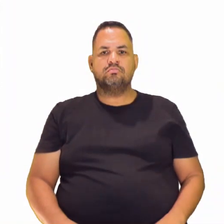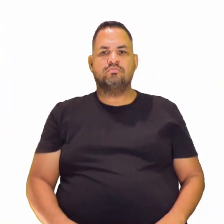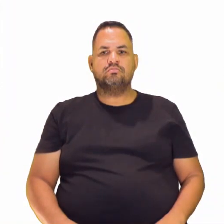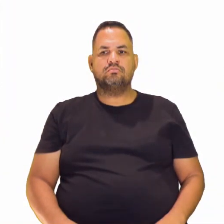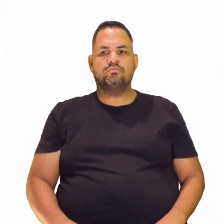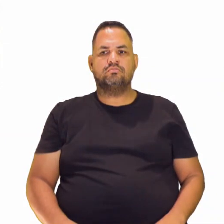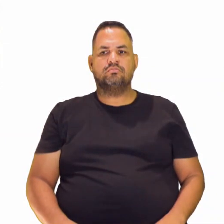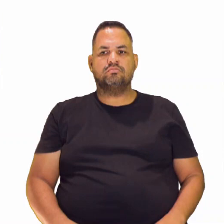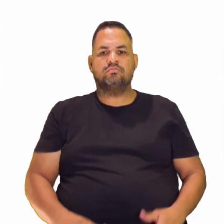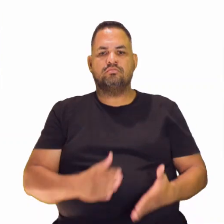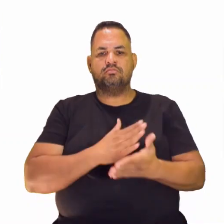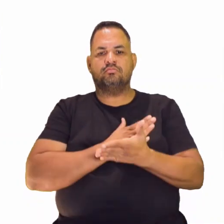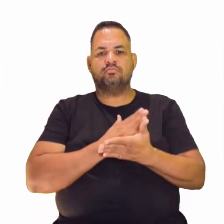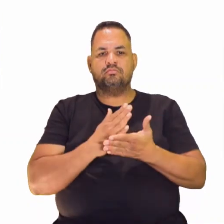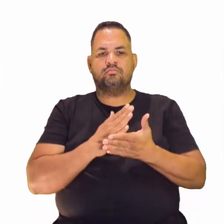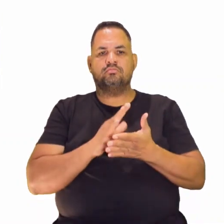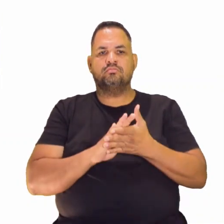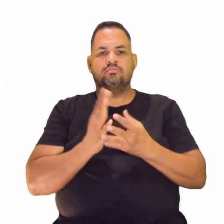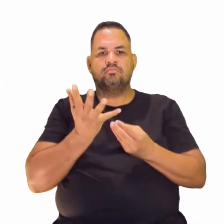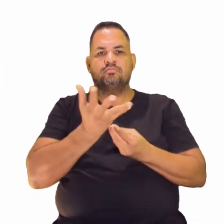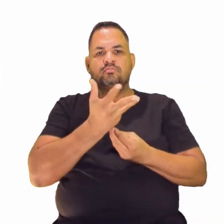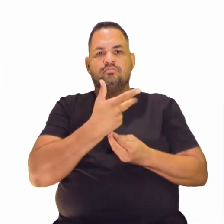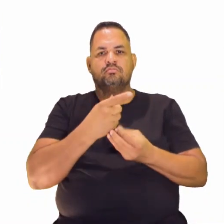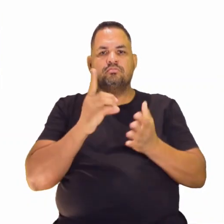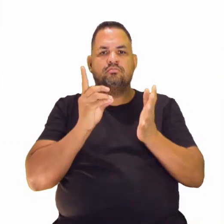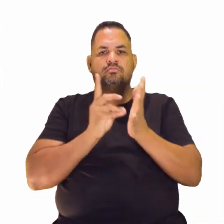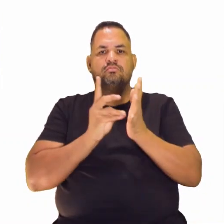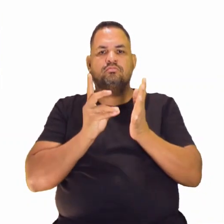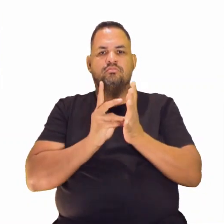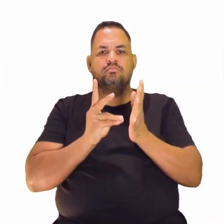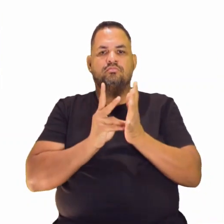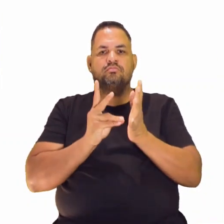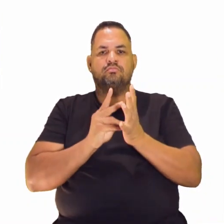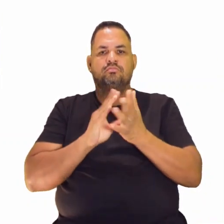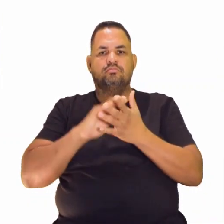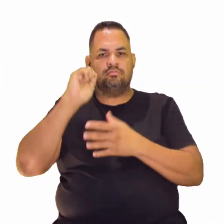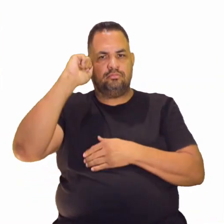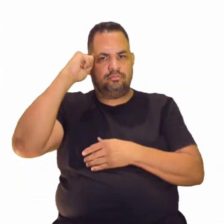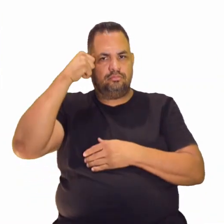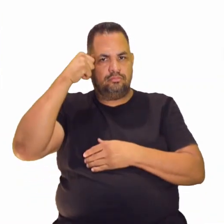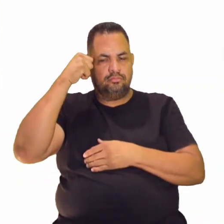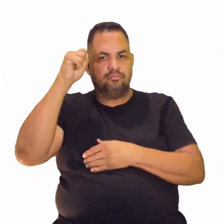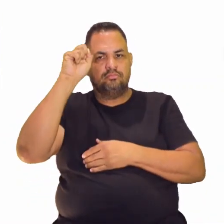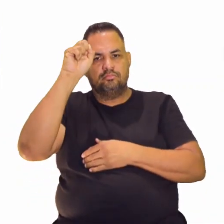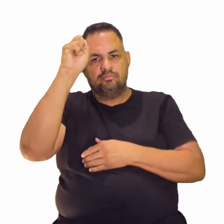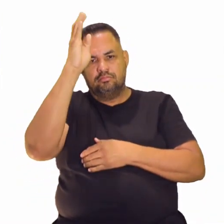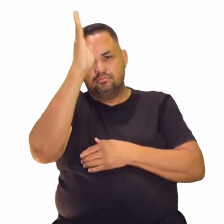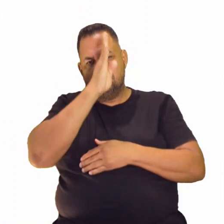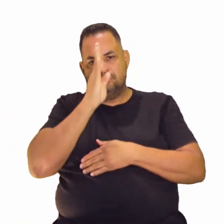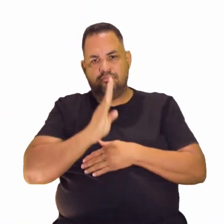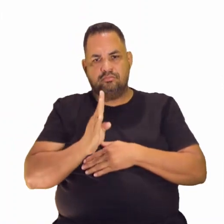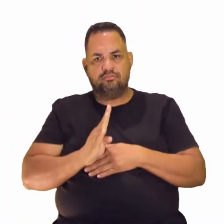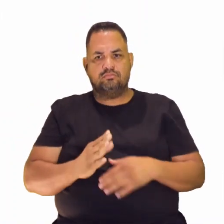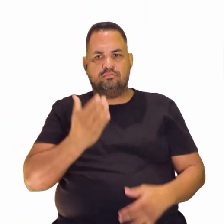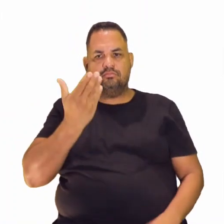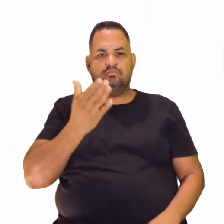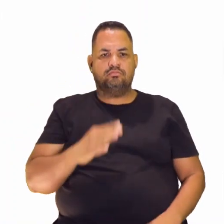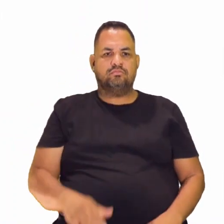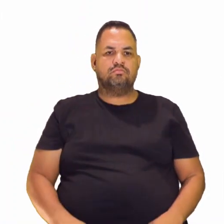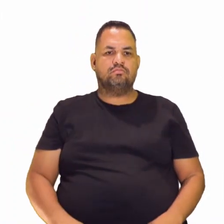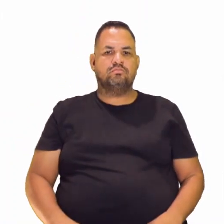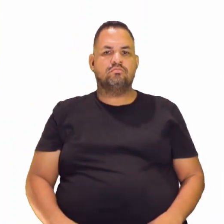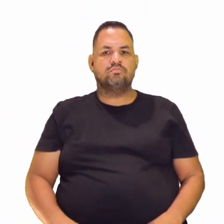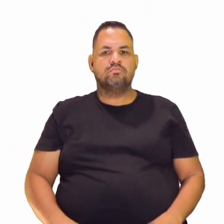nós vamos começar aqui com as artes indígenas e afro-brasileiras, já vendo aí, né,